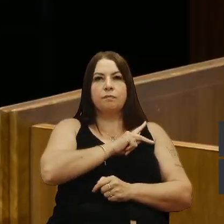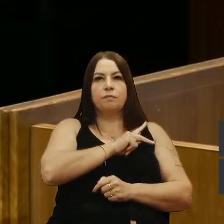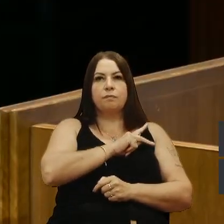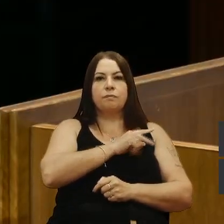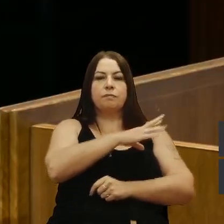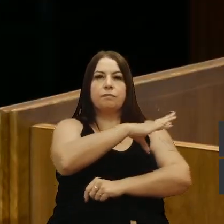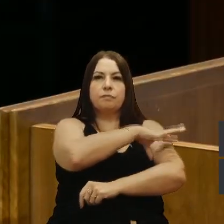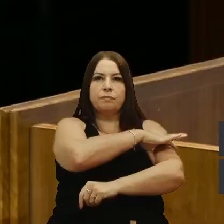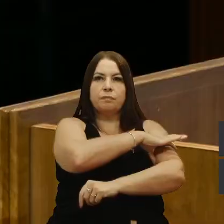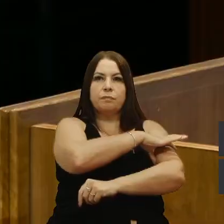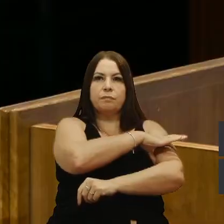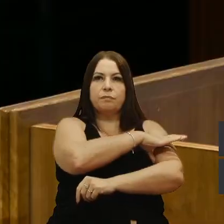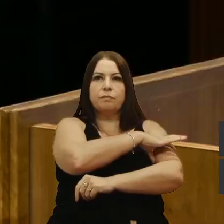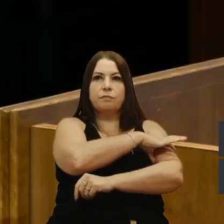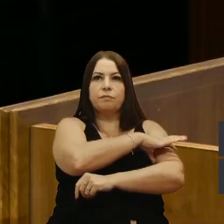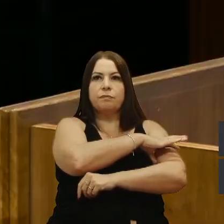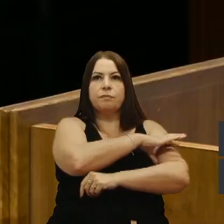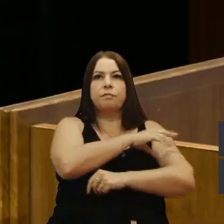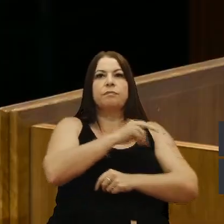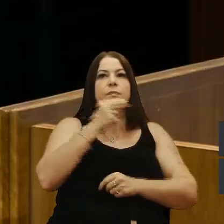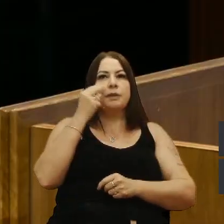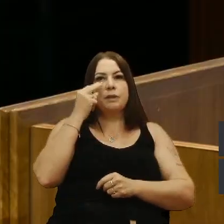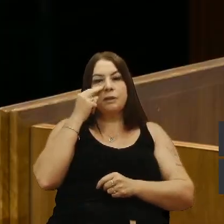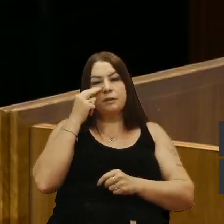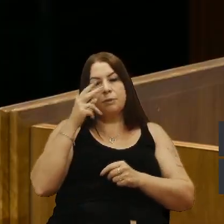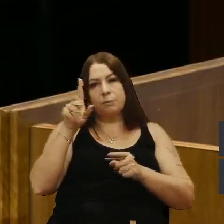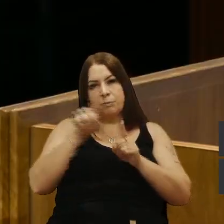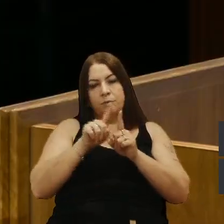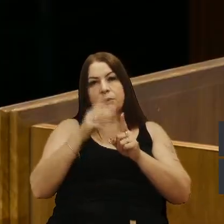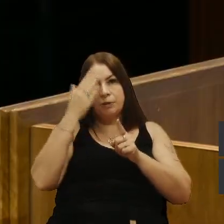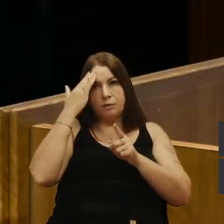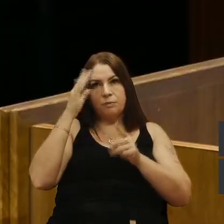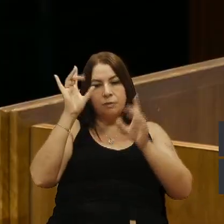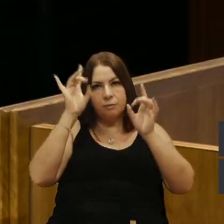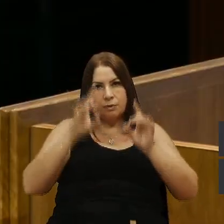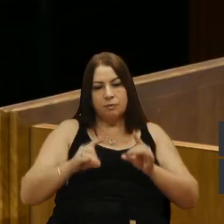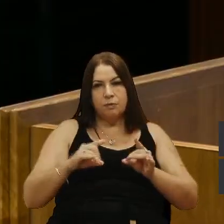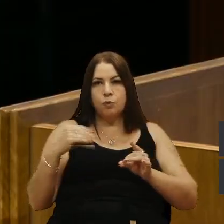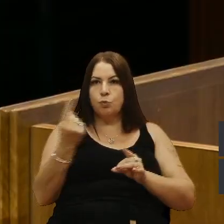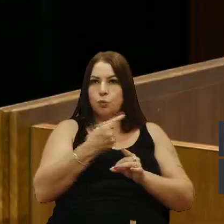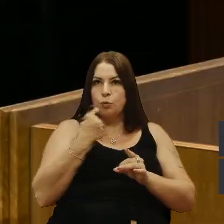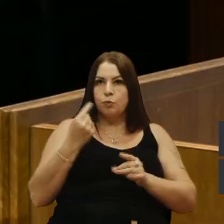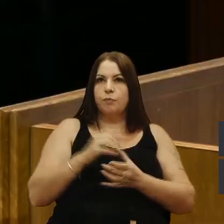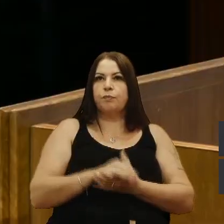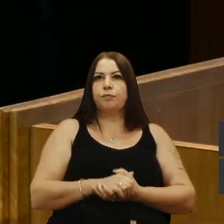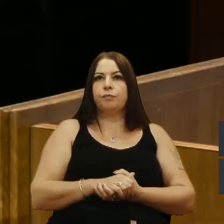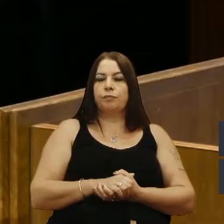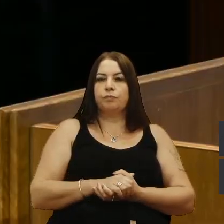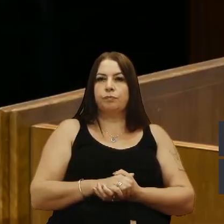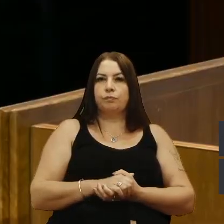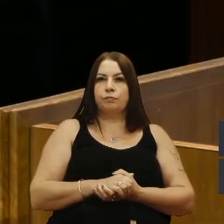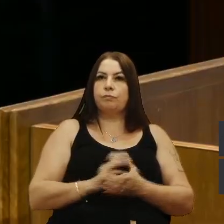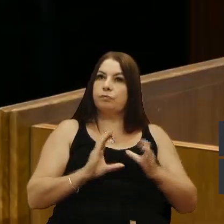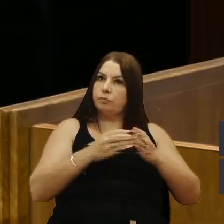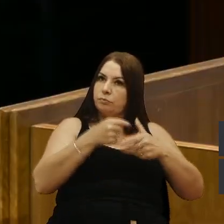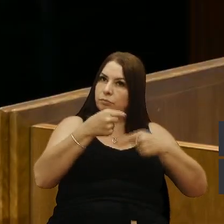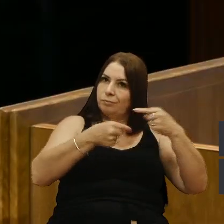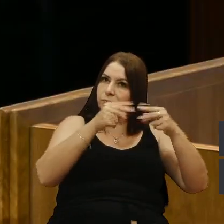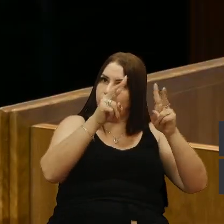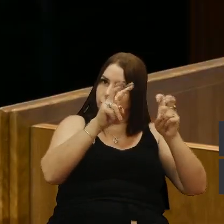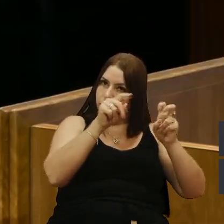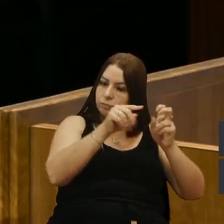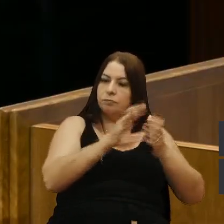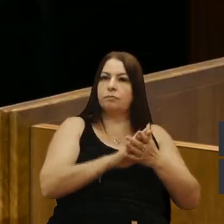Capitão Ramon e Sandro Fantinal. Então, um agradecimento muito especial a todos os senhores. À frente,